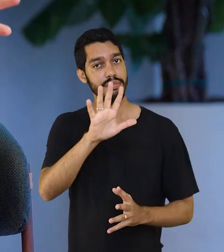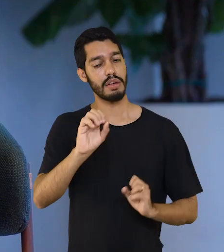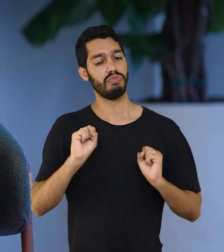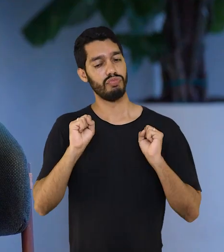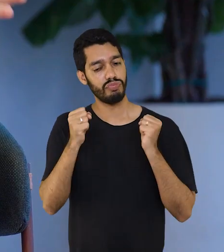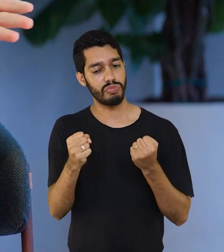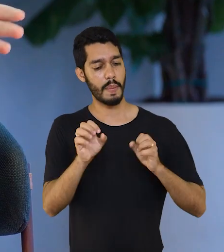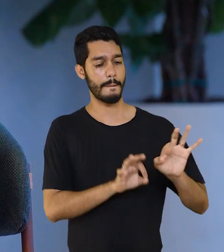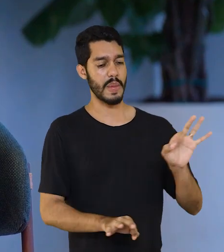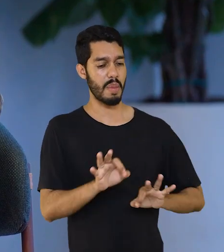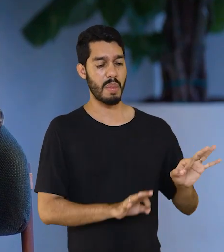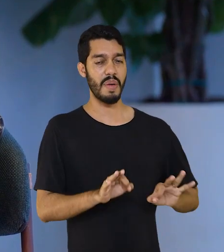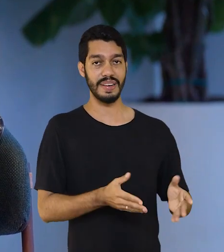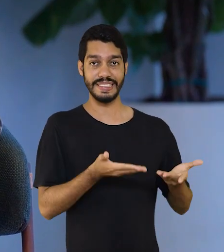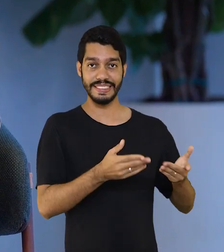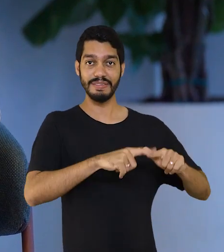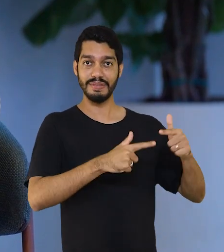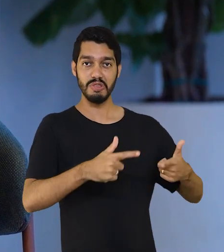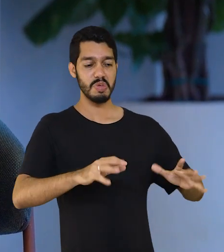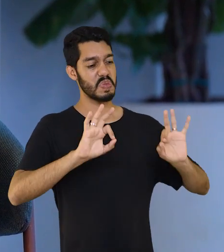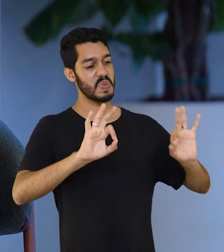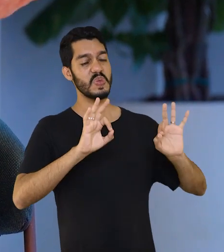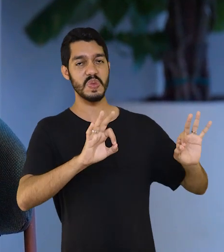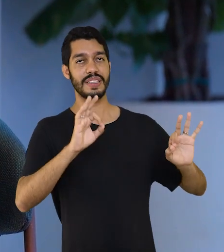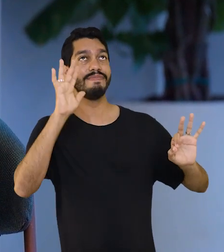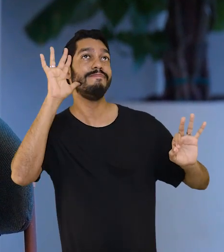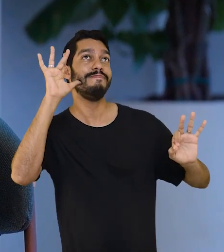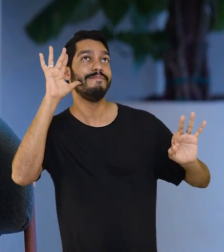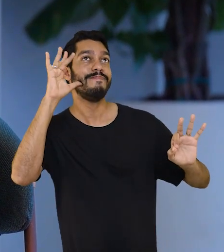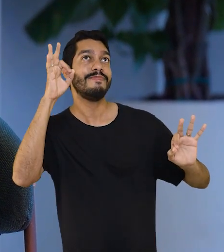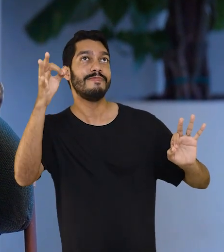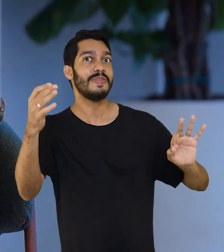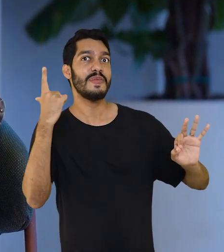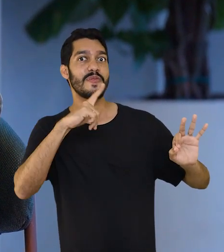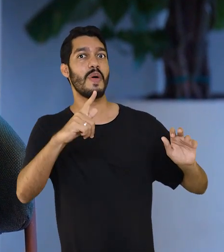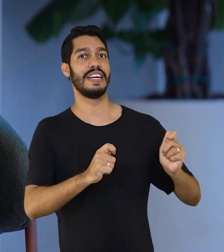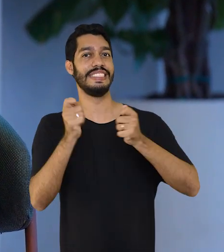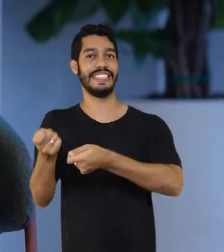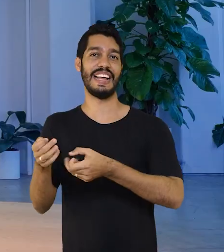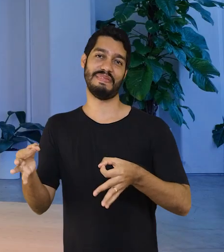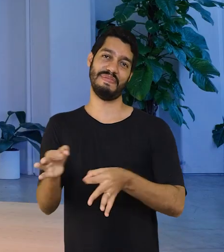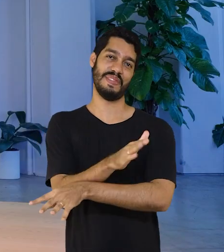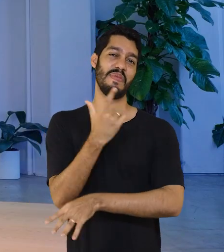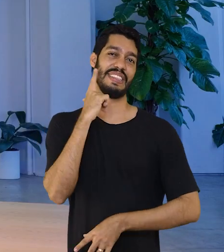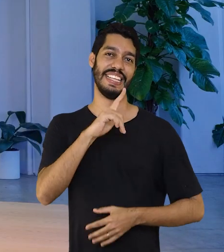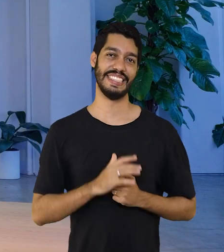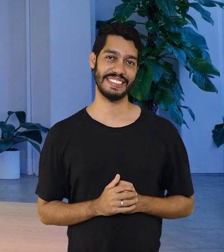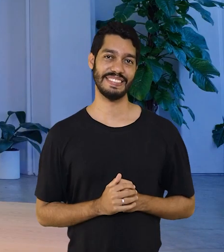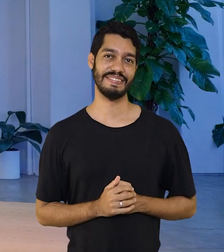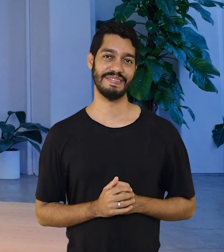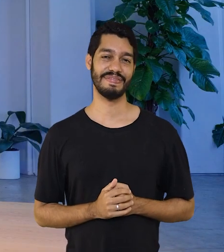produto de excelência, que realmente entrega aquilo que você vislumbra, que você sonha em entregar, sabe?